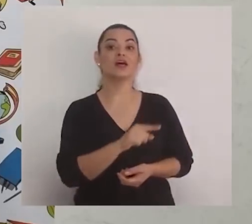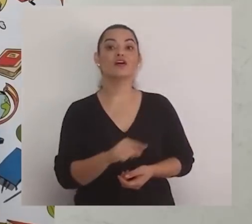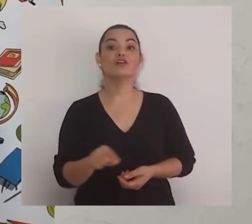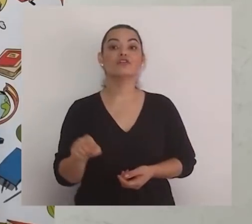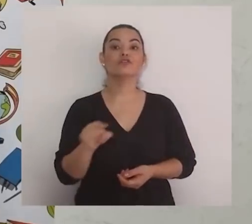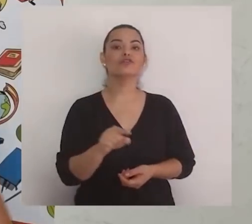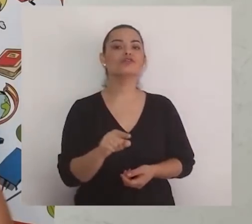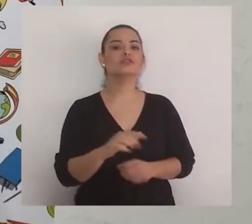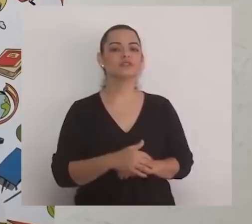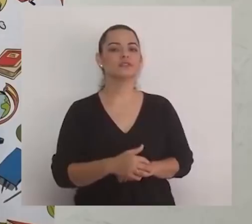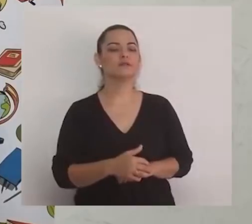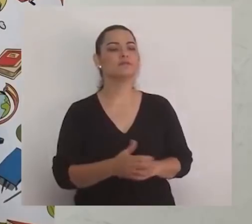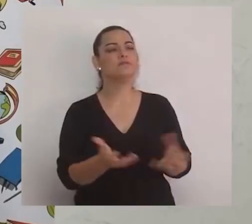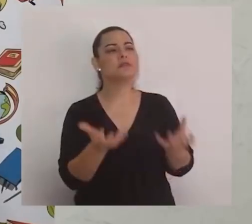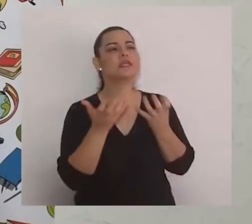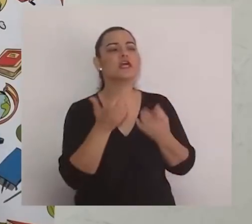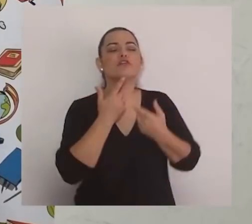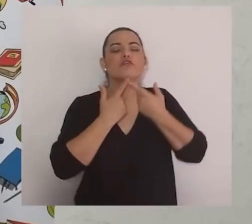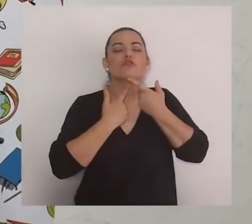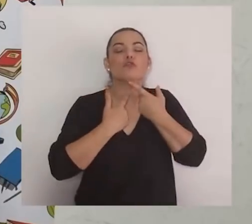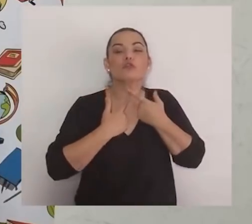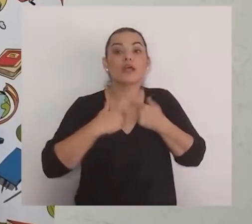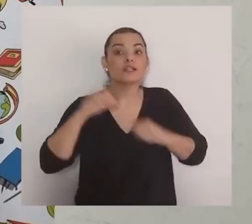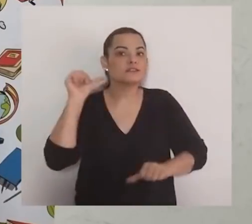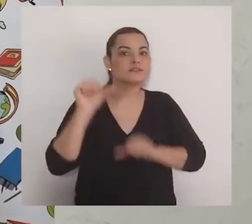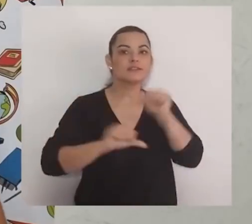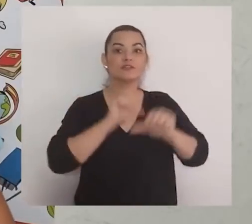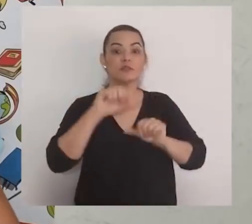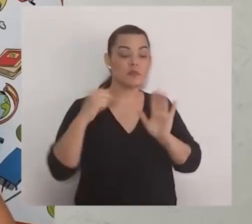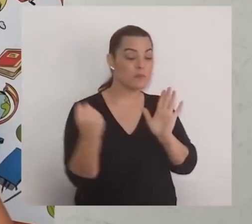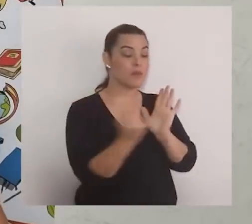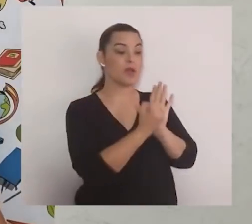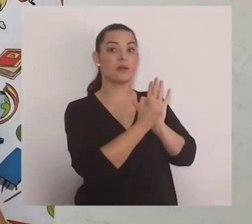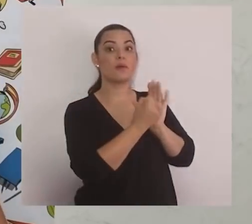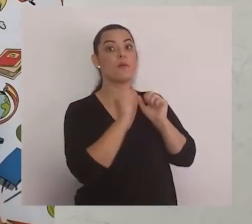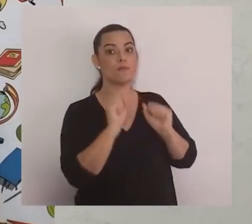cuca e boas investigações, que eu já volto.